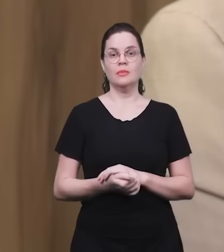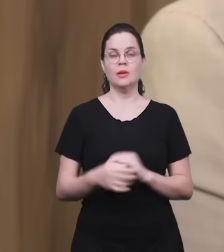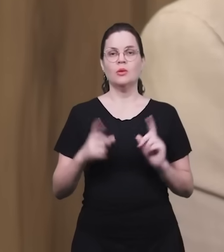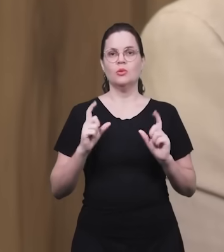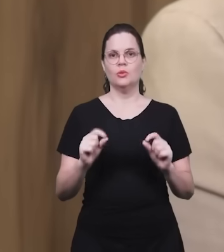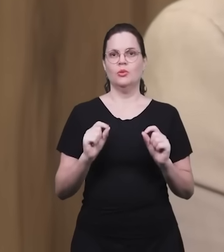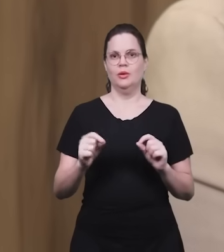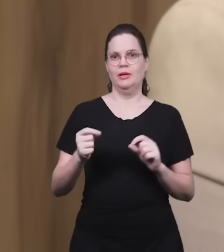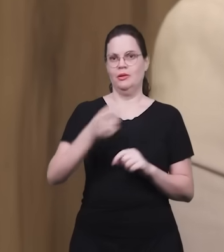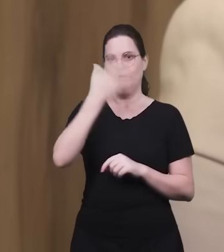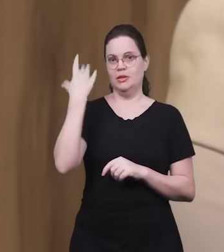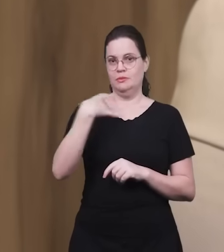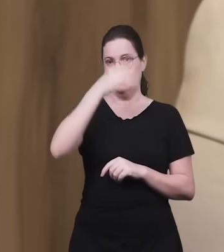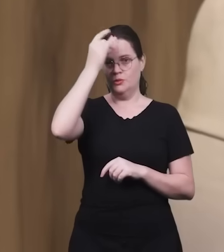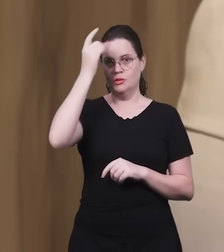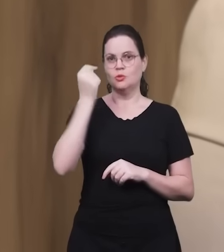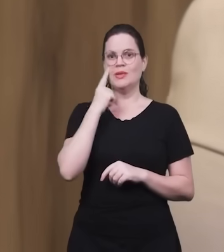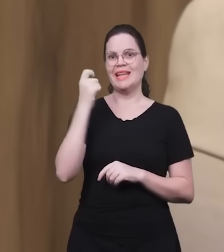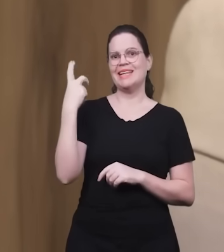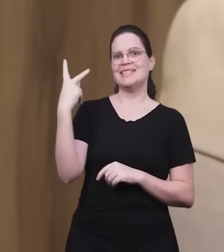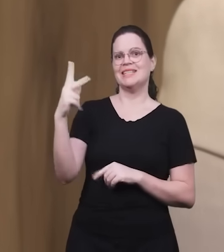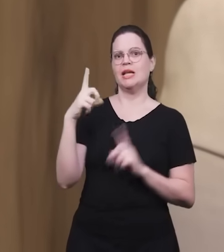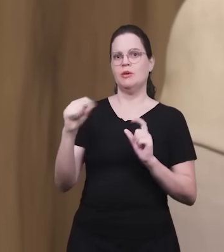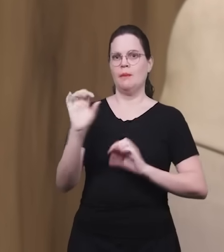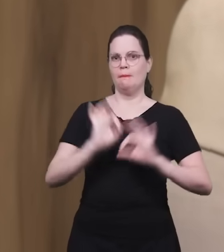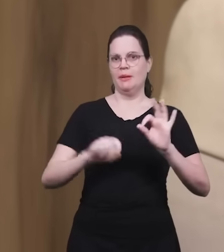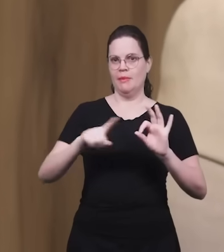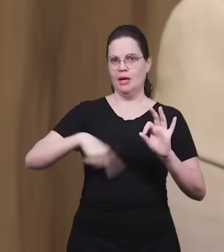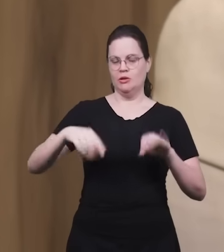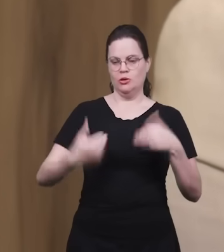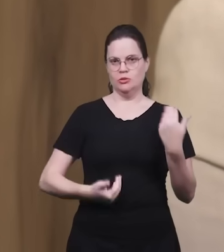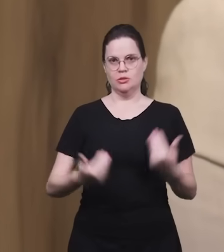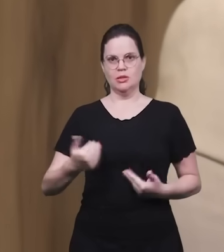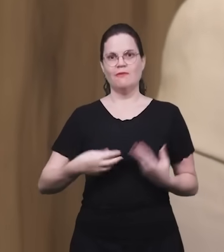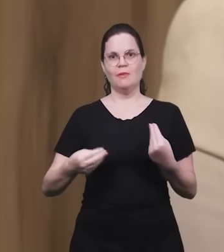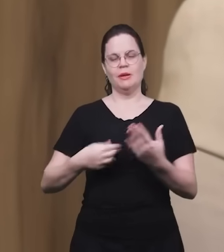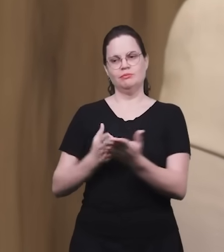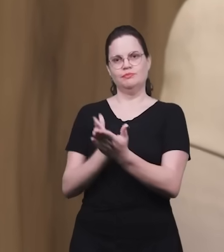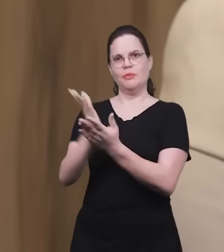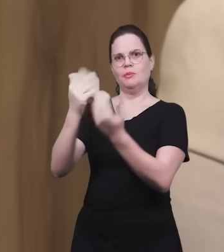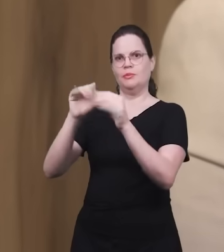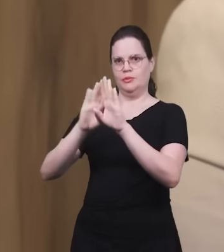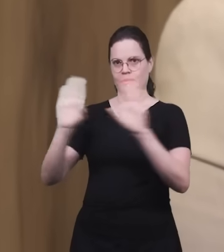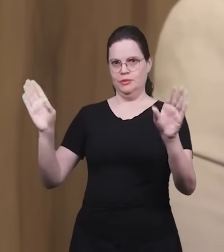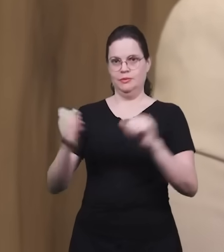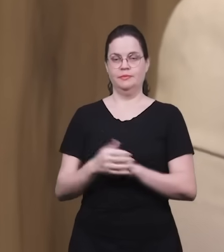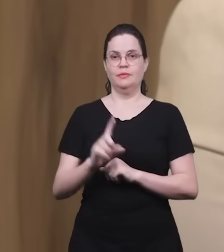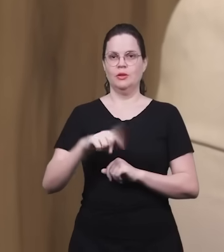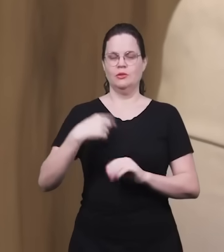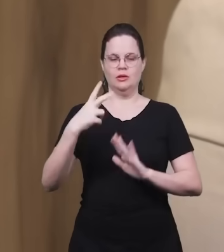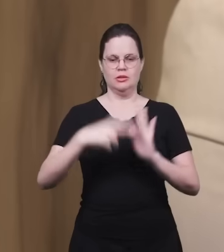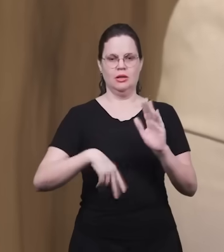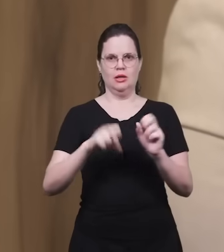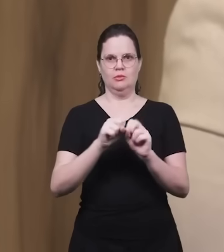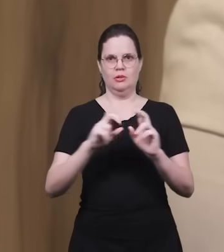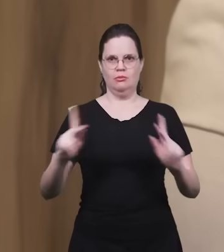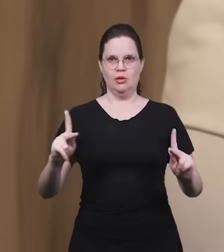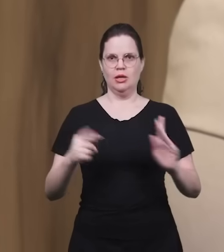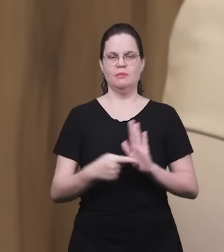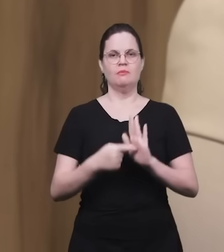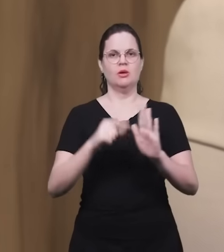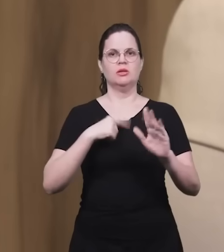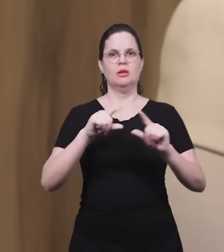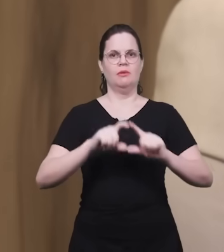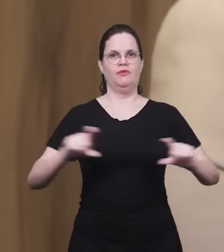do Espírito Santo é preparar uma igreja, um povo, para caminhar rumo à eternidade. Quando nós olhamos aqui no texto, em Apocalipse,